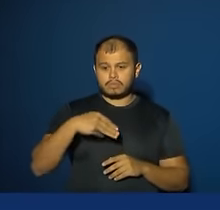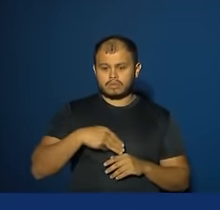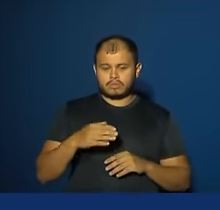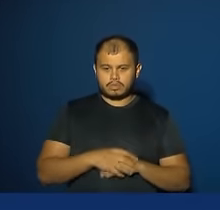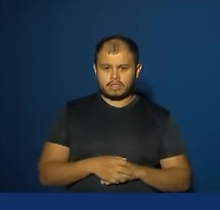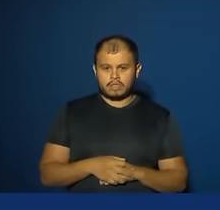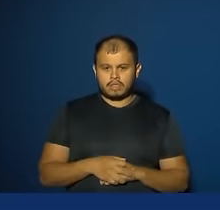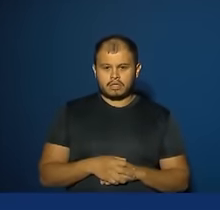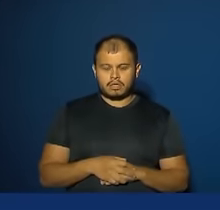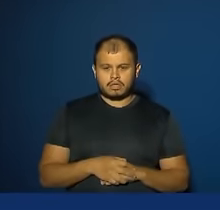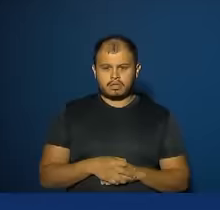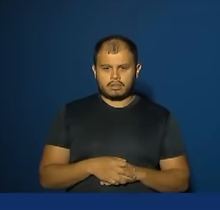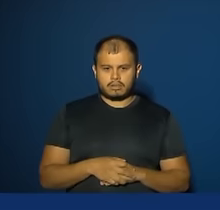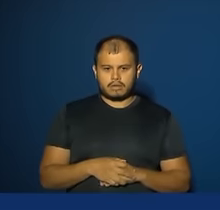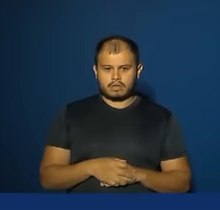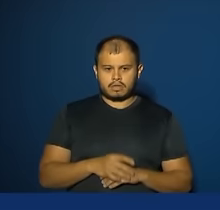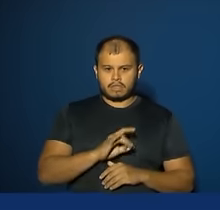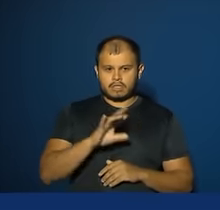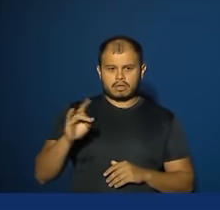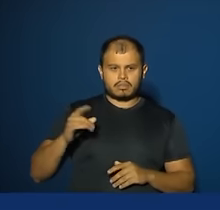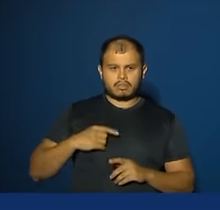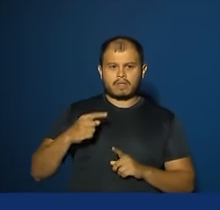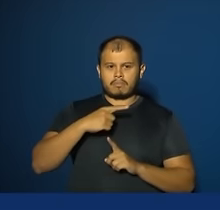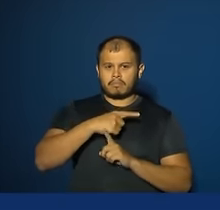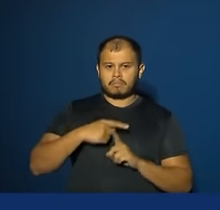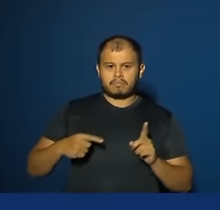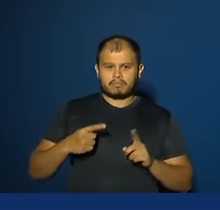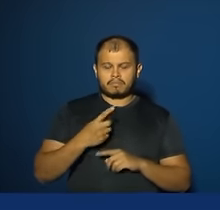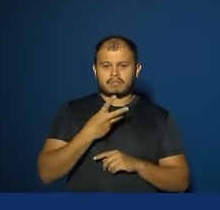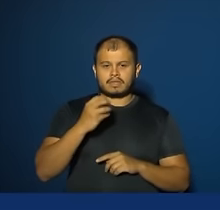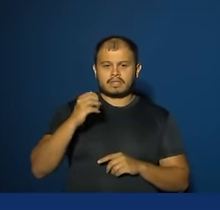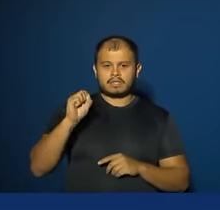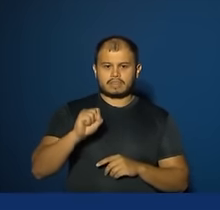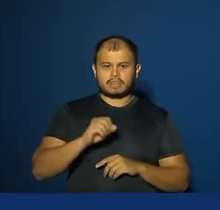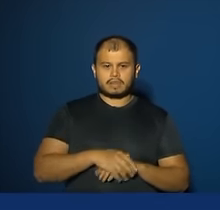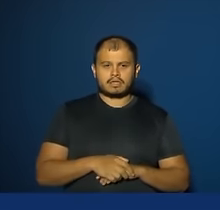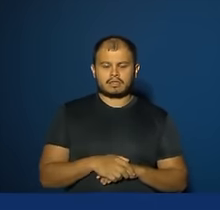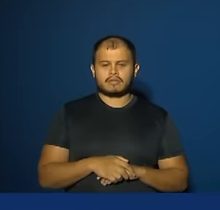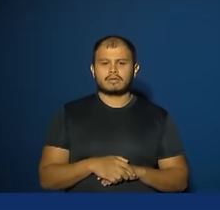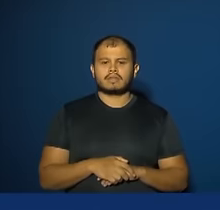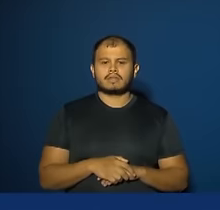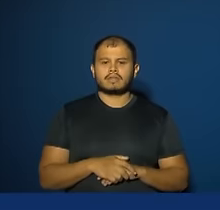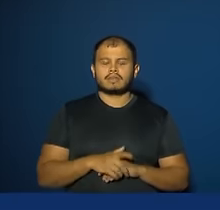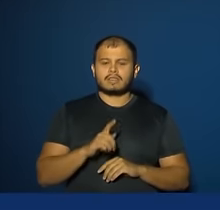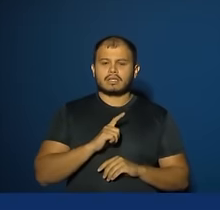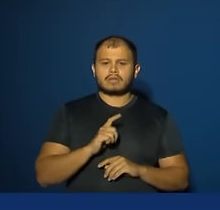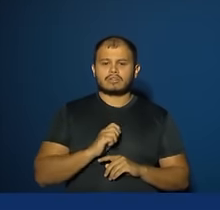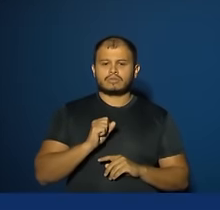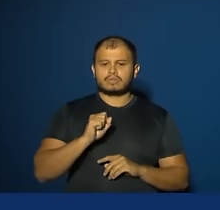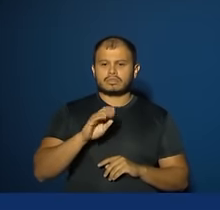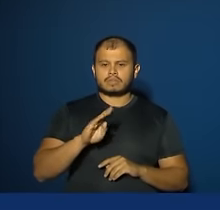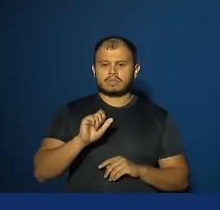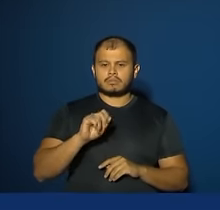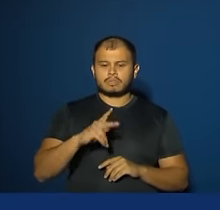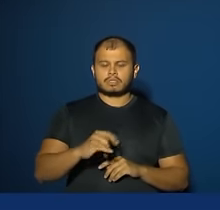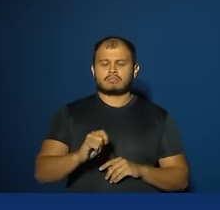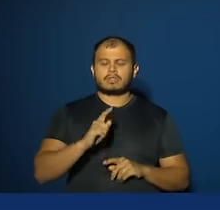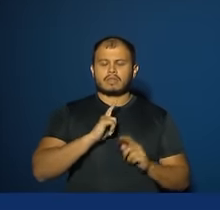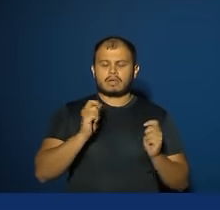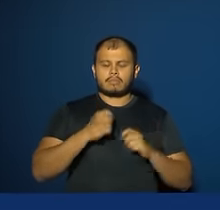favor, né? Tá. Cada um tem meio minuto. Tá bom. Então, assim, nosso top pick hoje, a nossa maior posição é Sabesp, eu acho que é um ativo